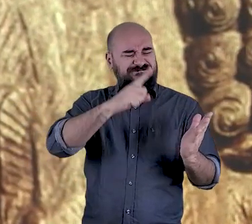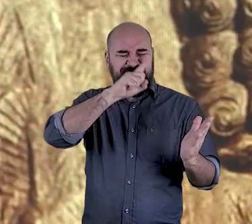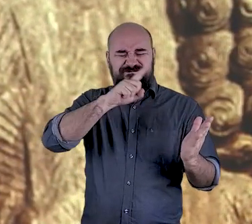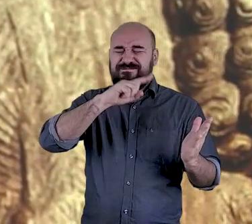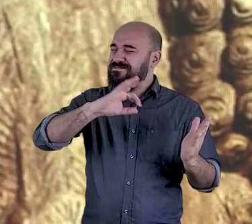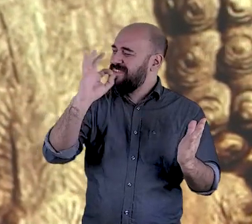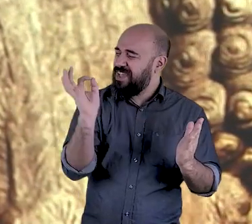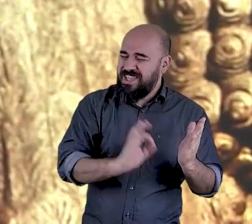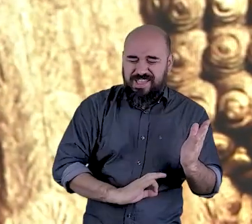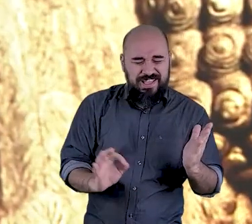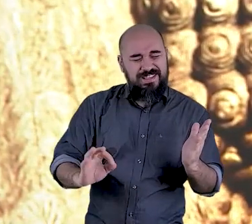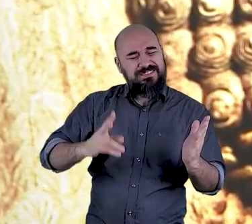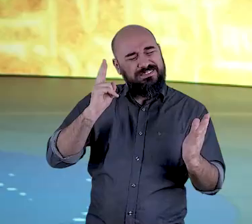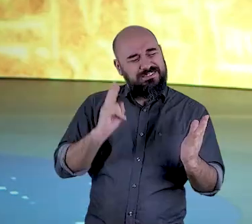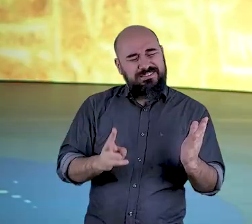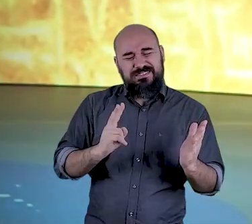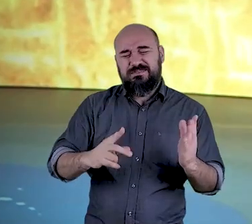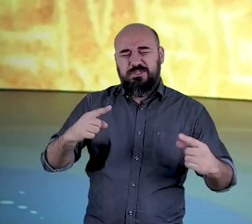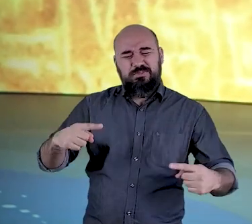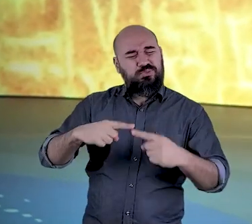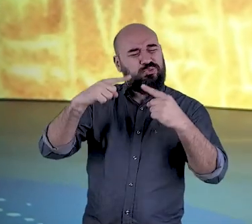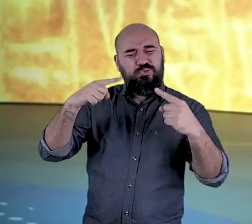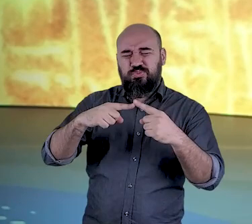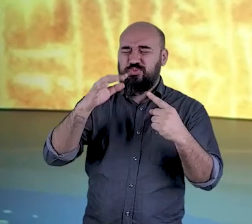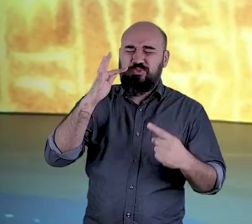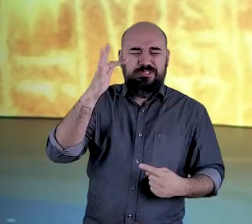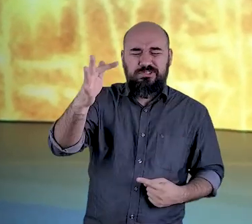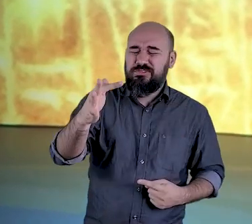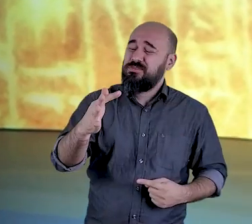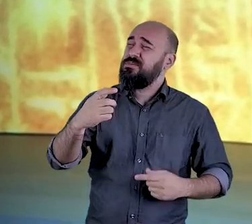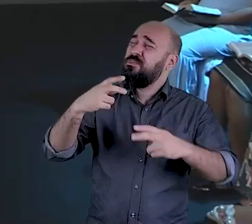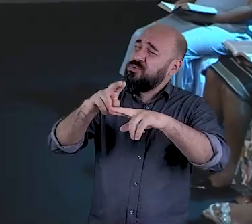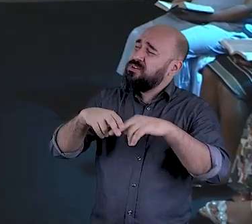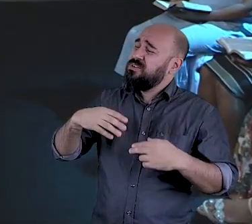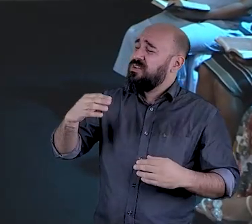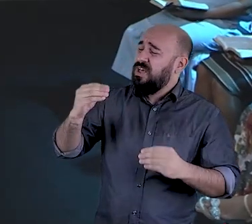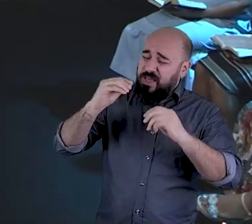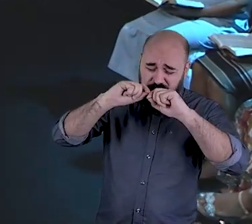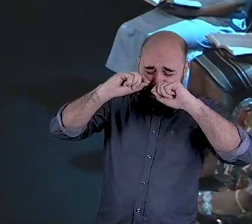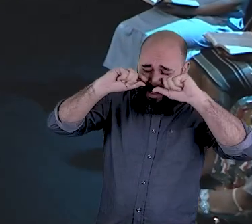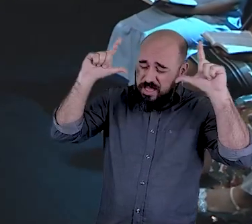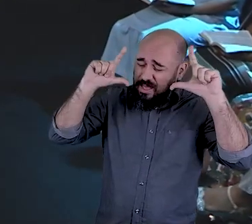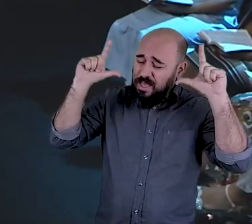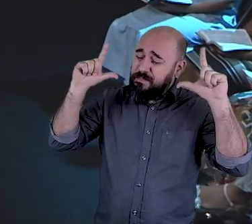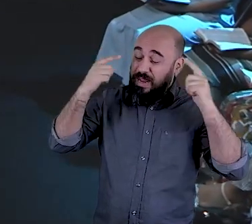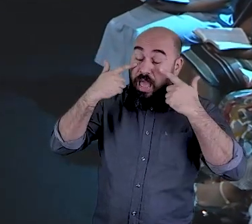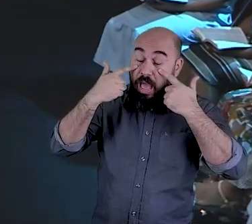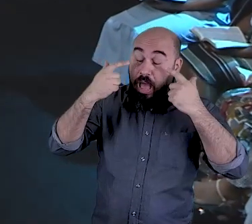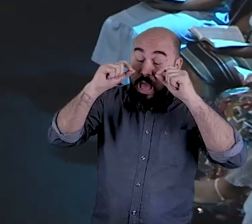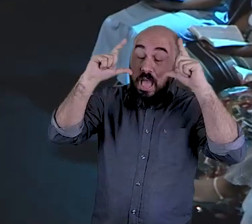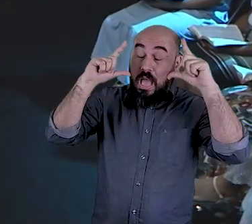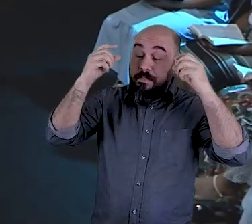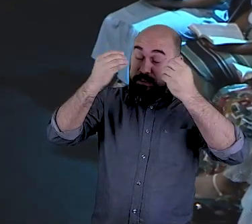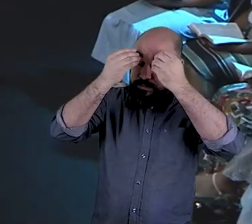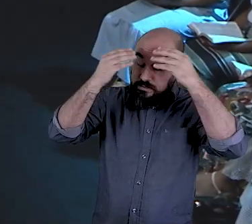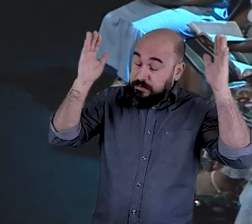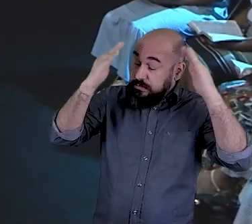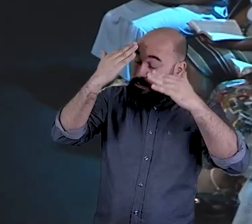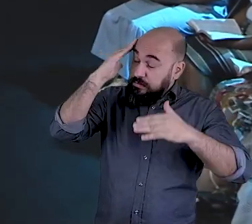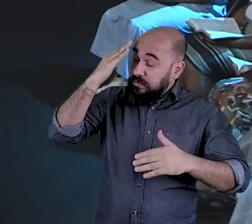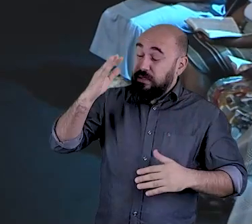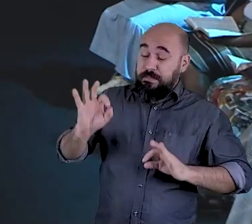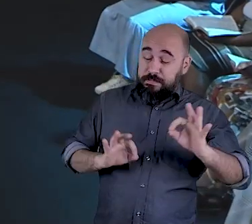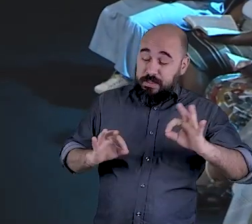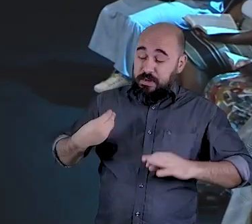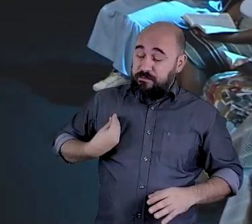que sempre podemos permanecer ao teu lado por isso pai Abra os nossos olhos e ajuda nos a vivemos de acordo com a tua Revelação a nos